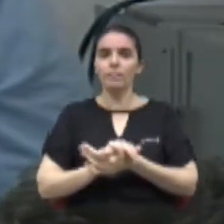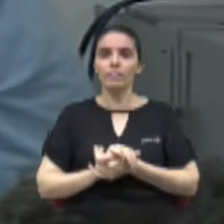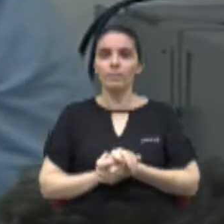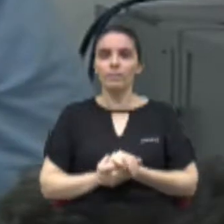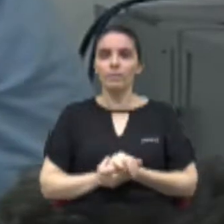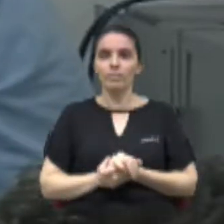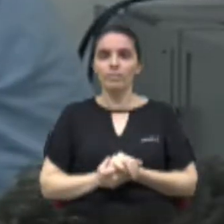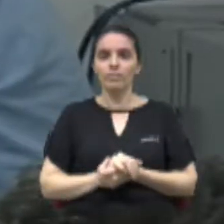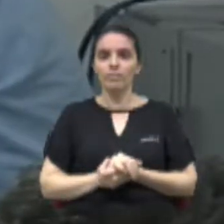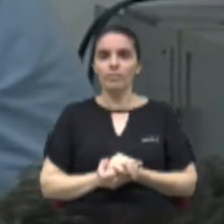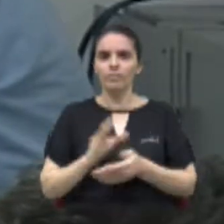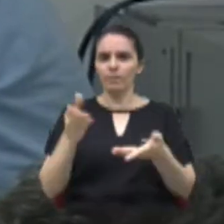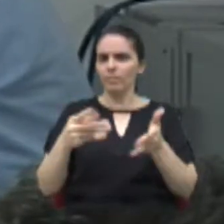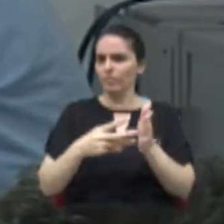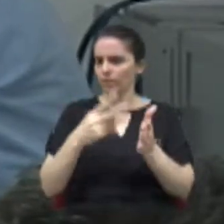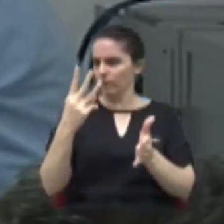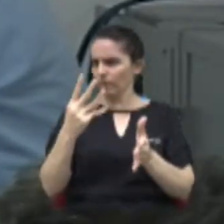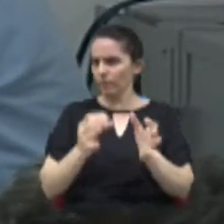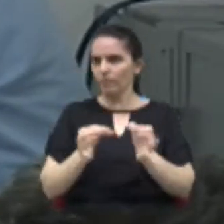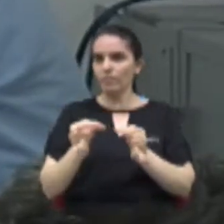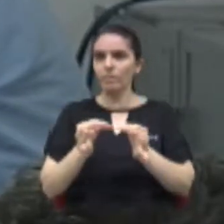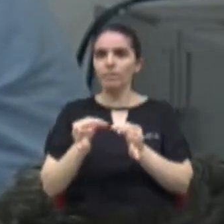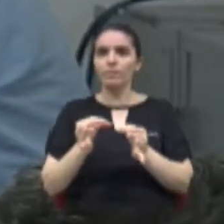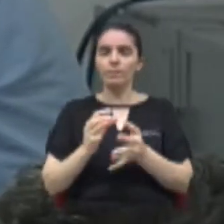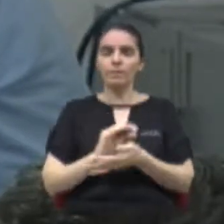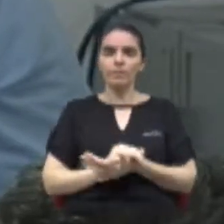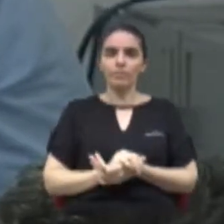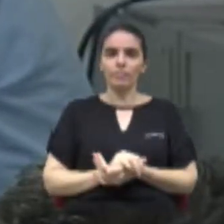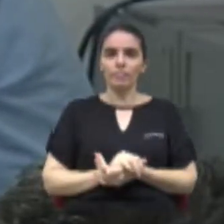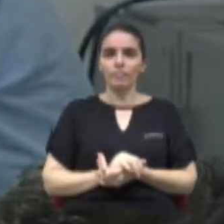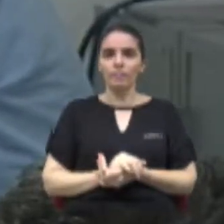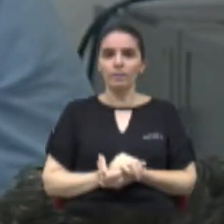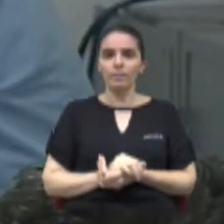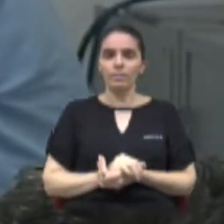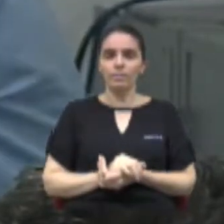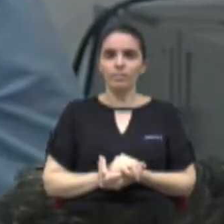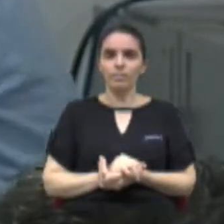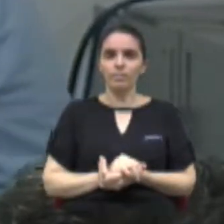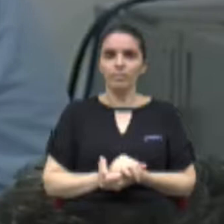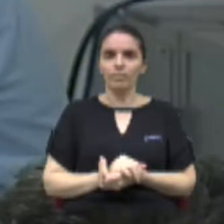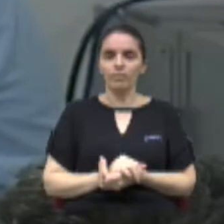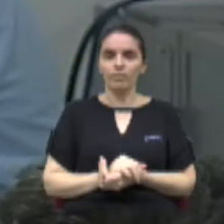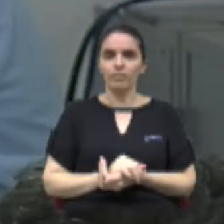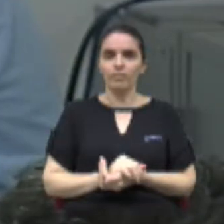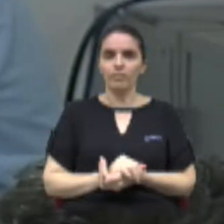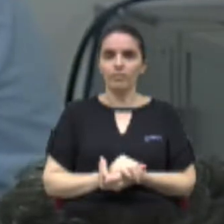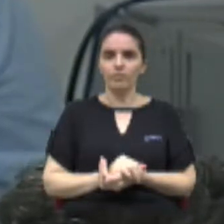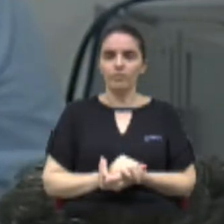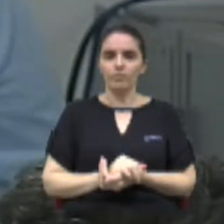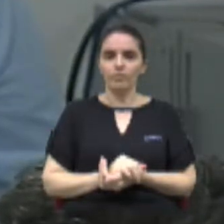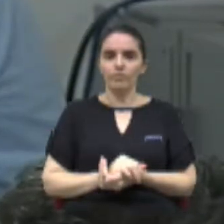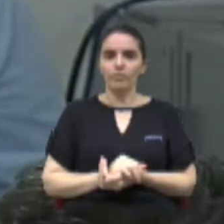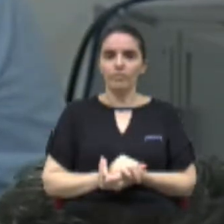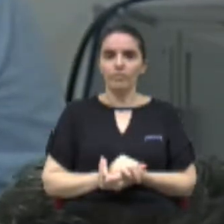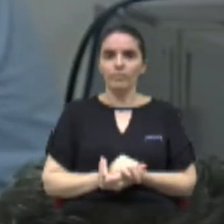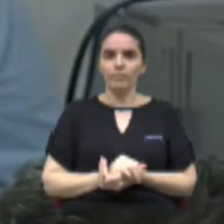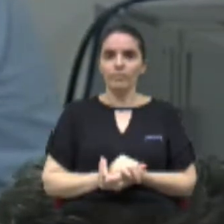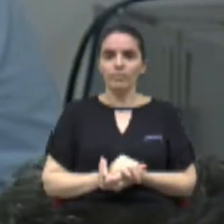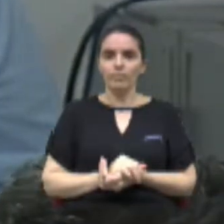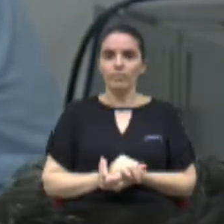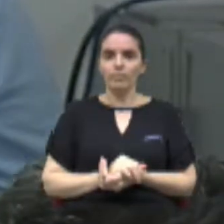Senhor presidente, nobres pares, público presente, quem nos acompanha. Parabéns, Mir. Eu acho que é de